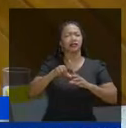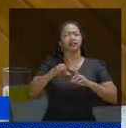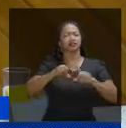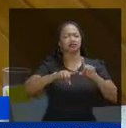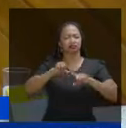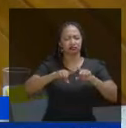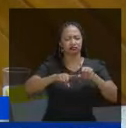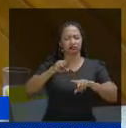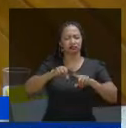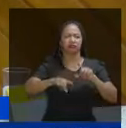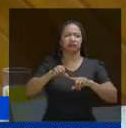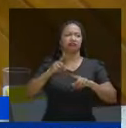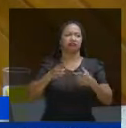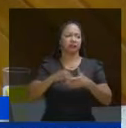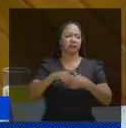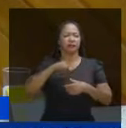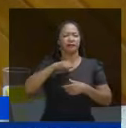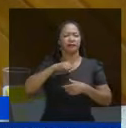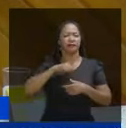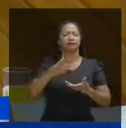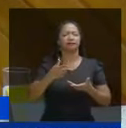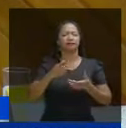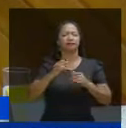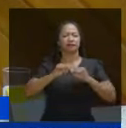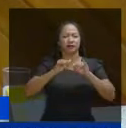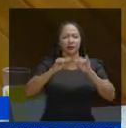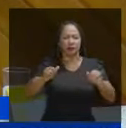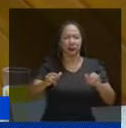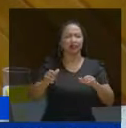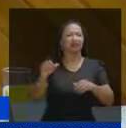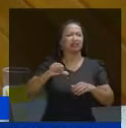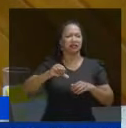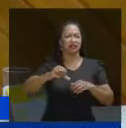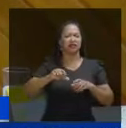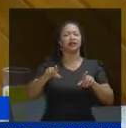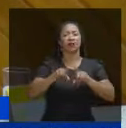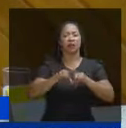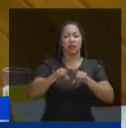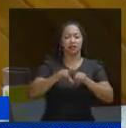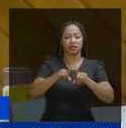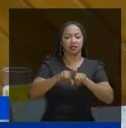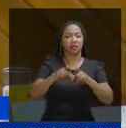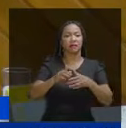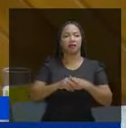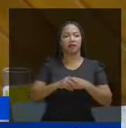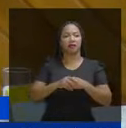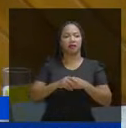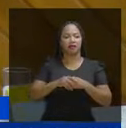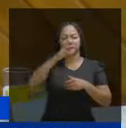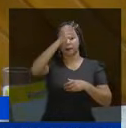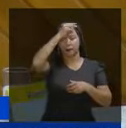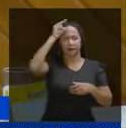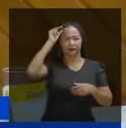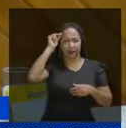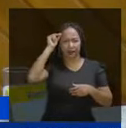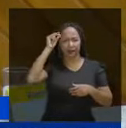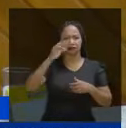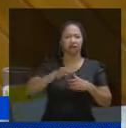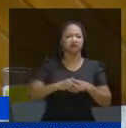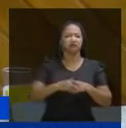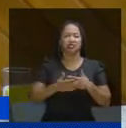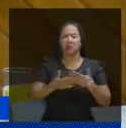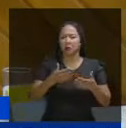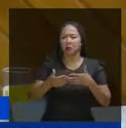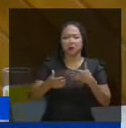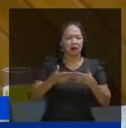impugnado, no que tange essa suposta divulgação de propaganda negativa em desfavor do atual prefeito, não se vislumbra